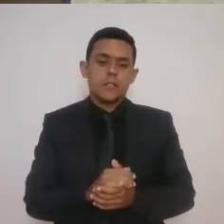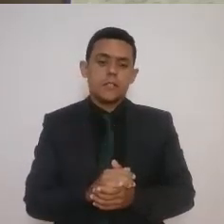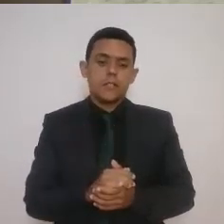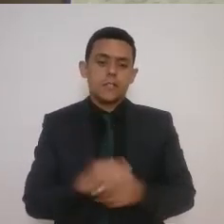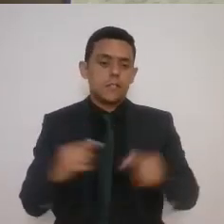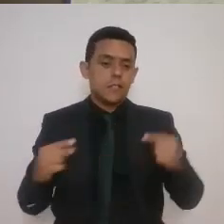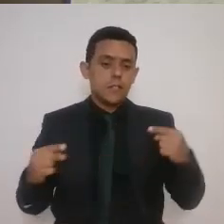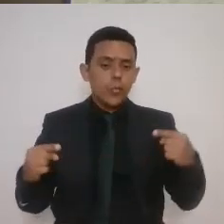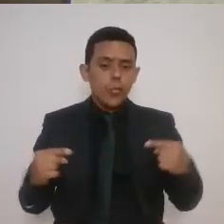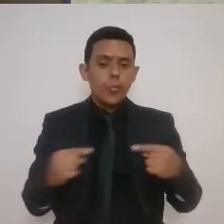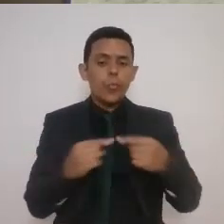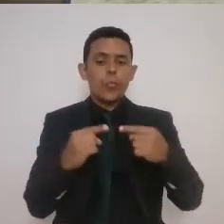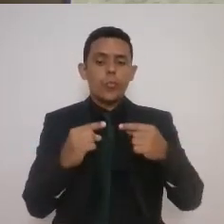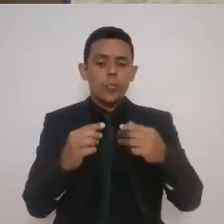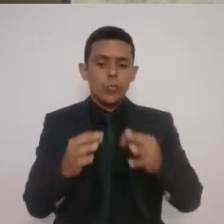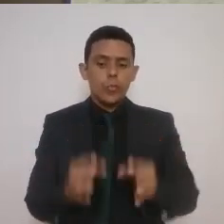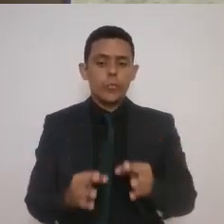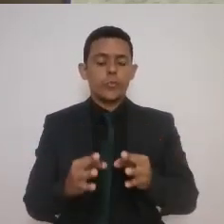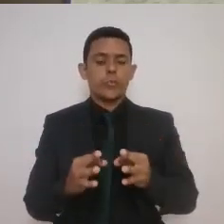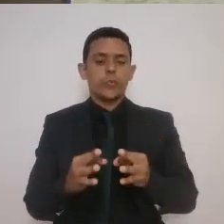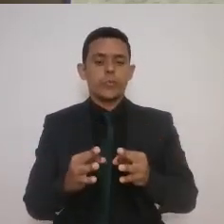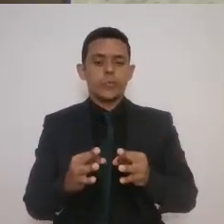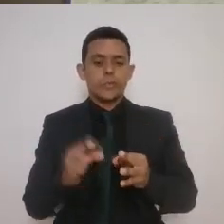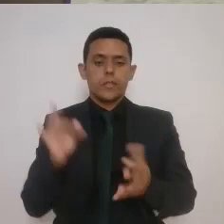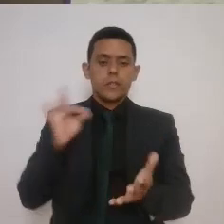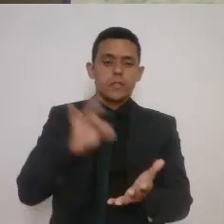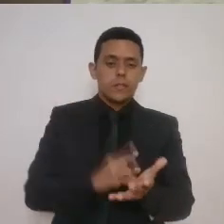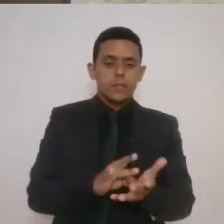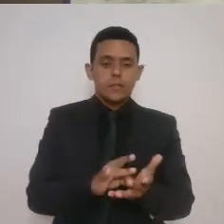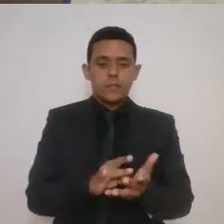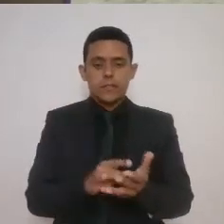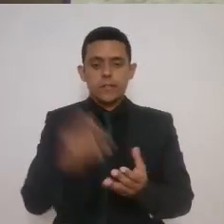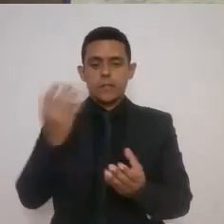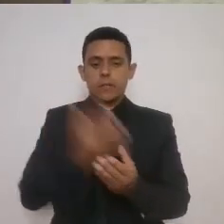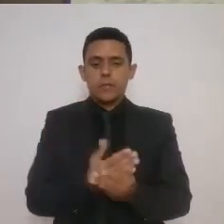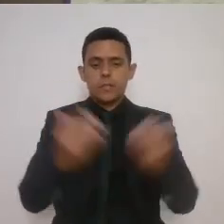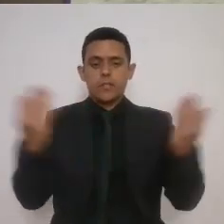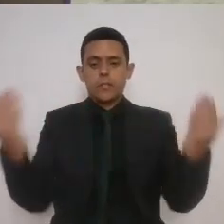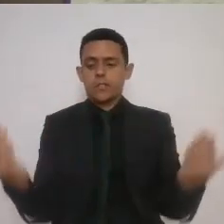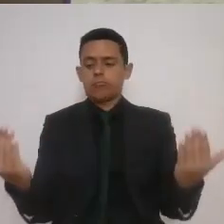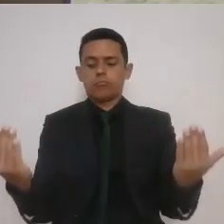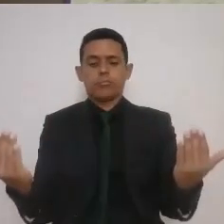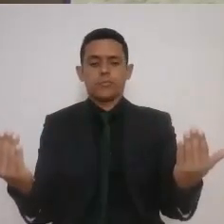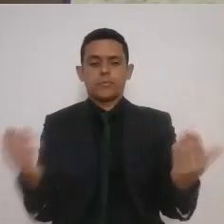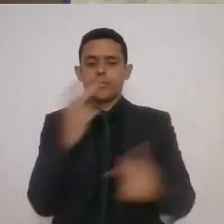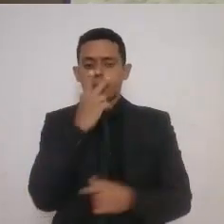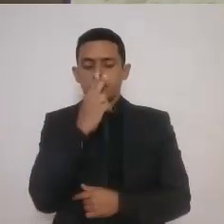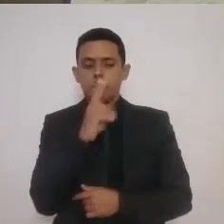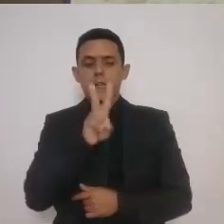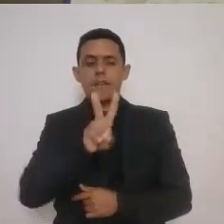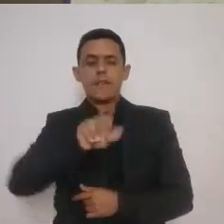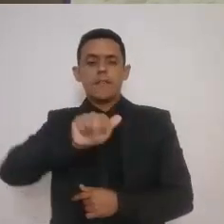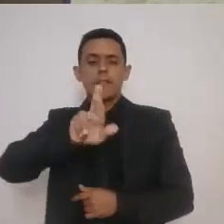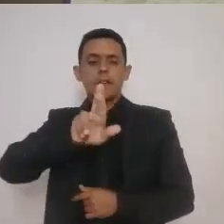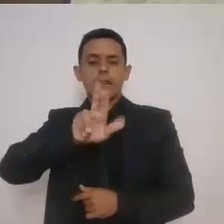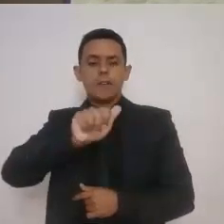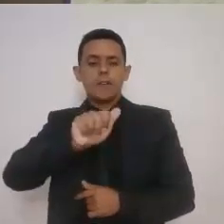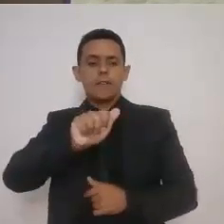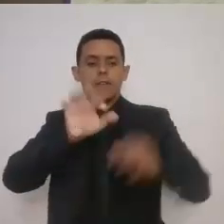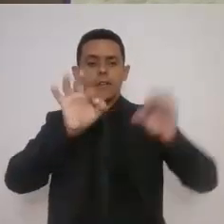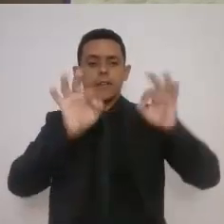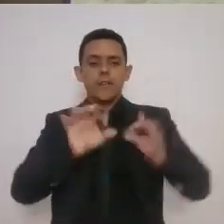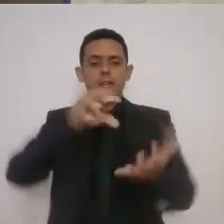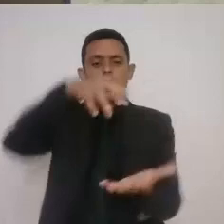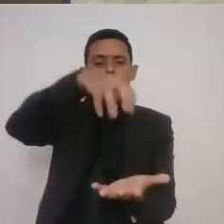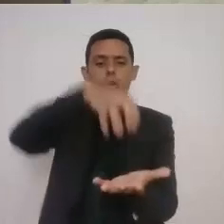confluem esses fatos para o mesmo processo, na mesma vara, até porque a produção de prova, até para